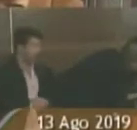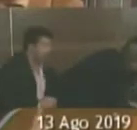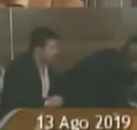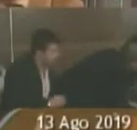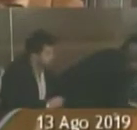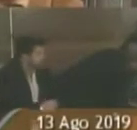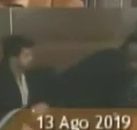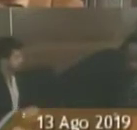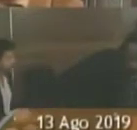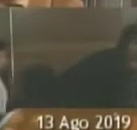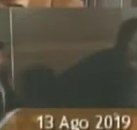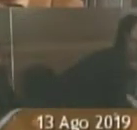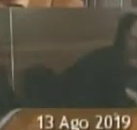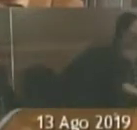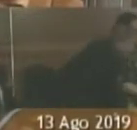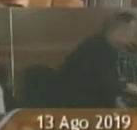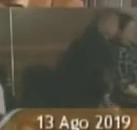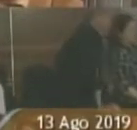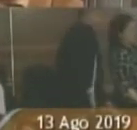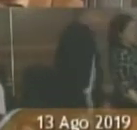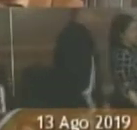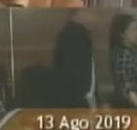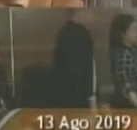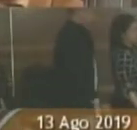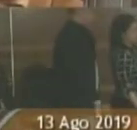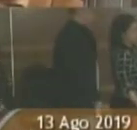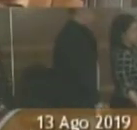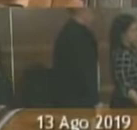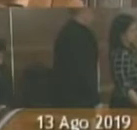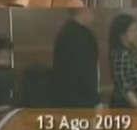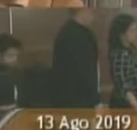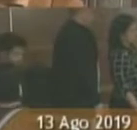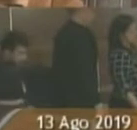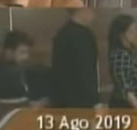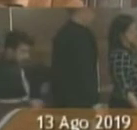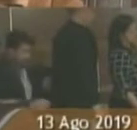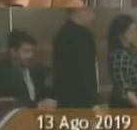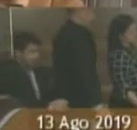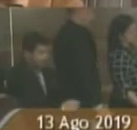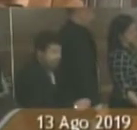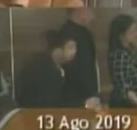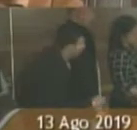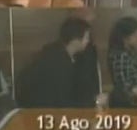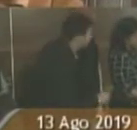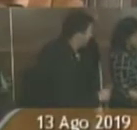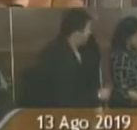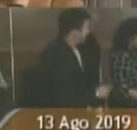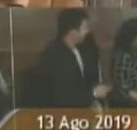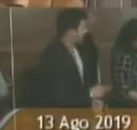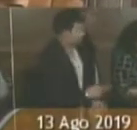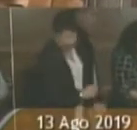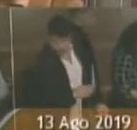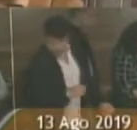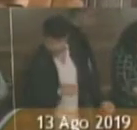Então, ó, por questões técnicas aqui, vou fazer meu voto verbal, ok? Eu voto